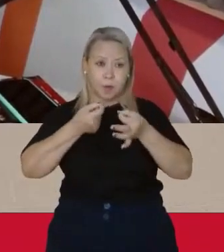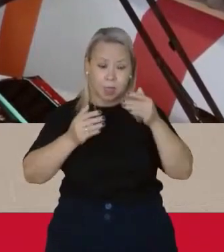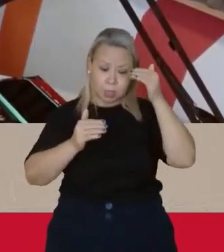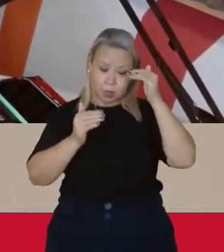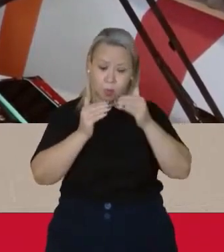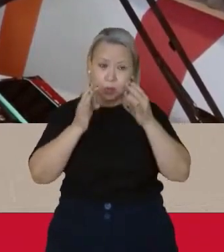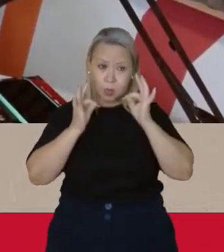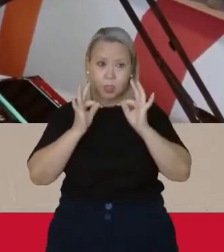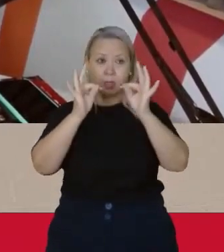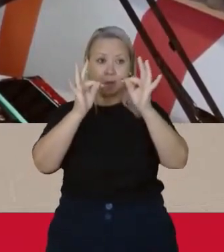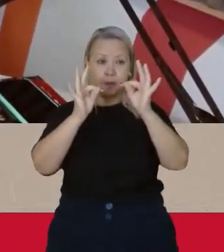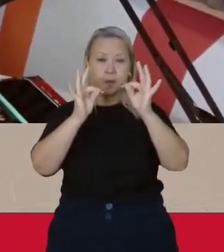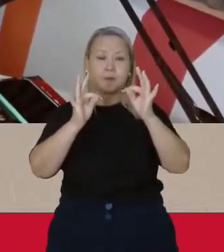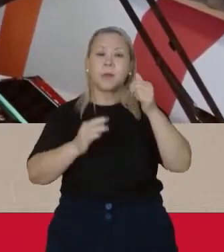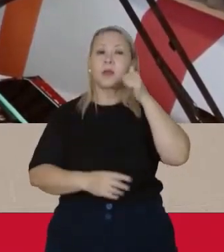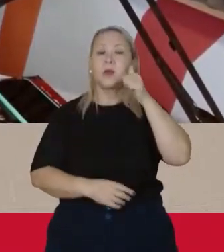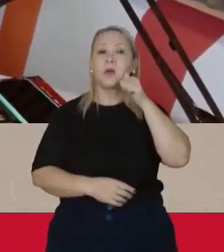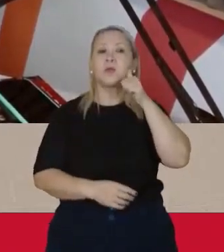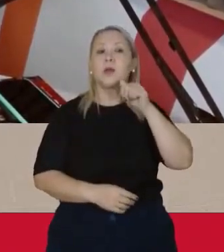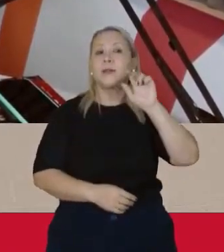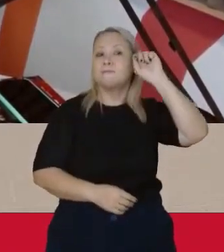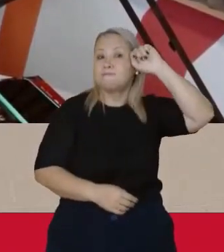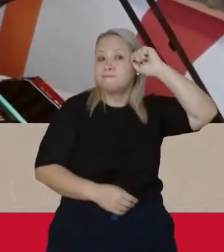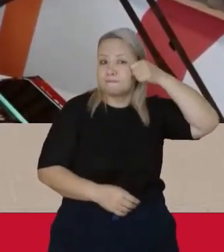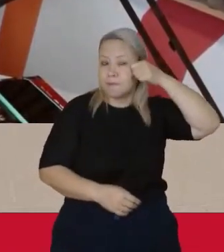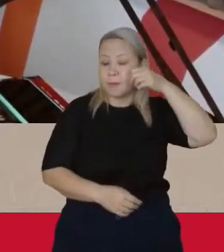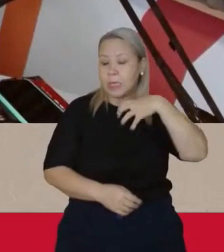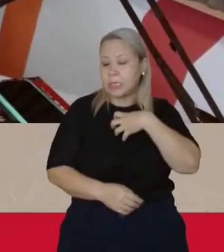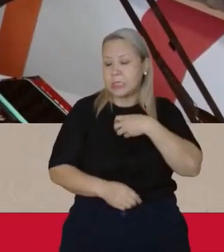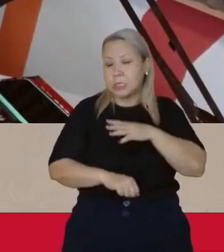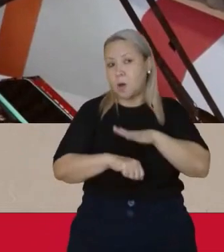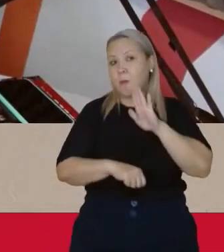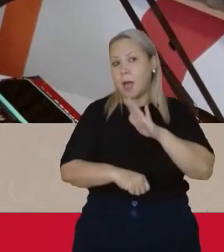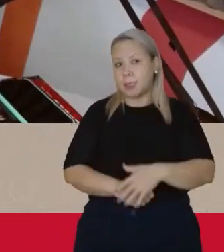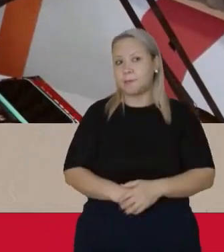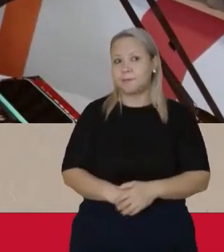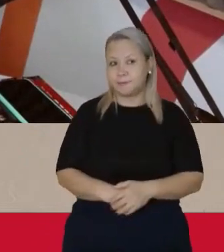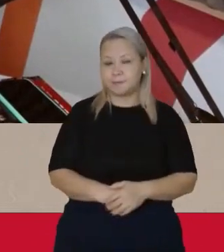seu testemunho, que são as mulheres negras, né, que sentiram mais